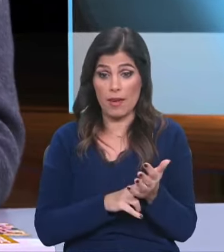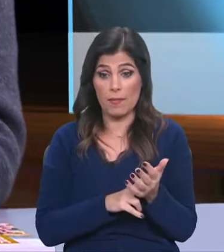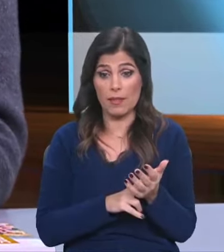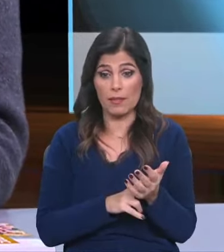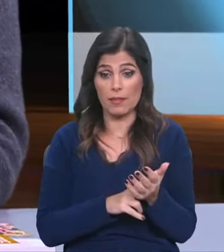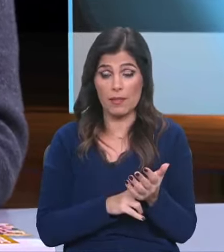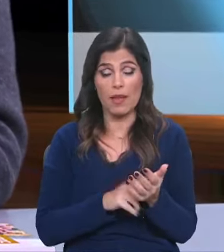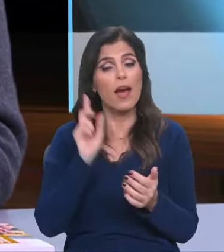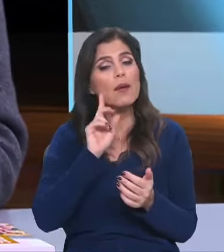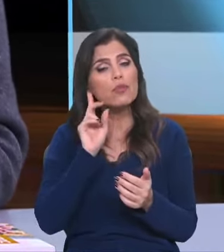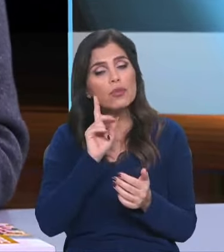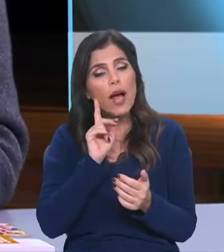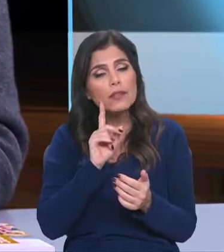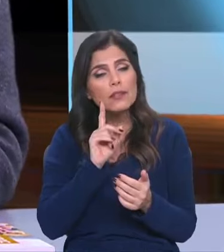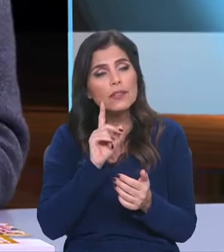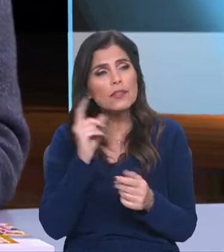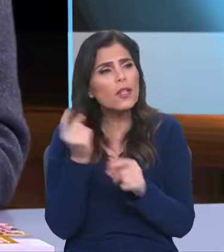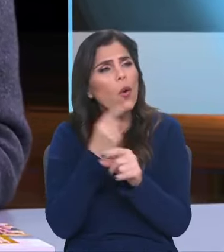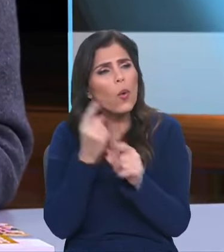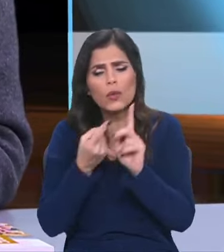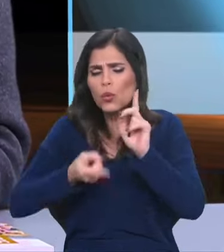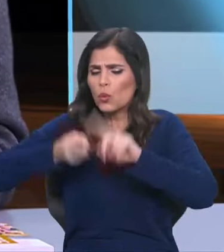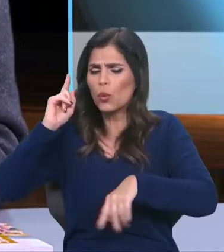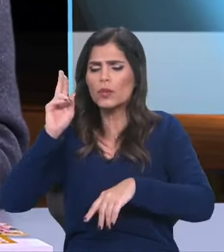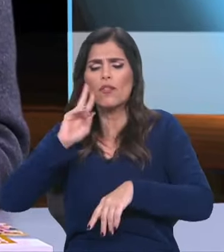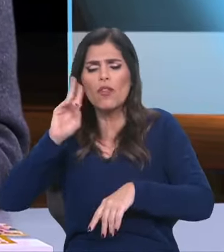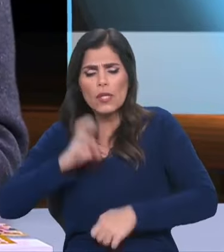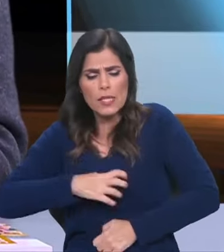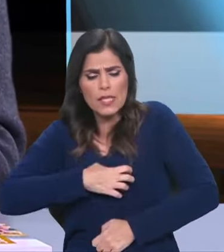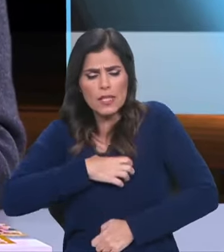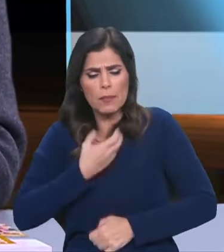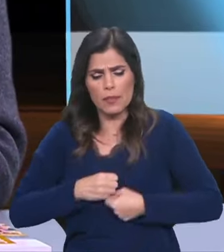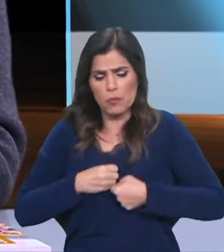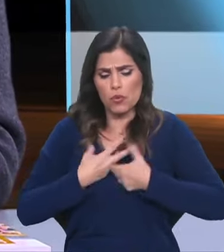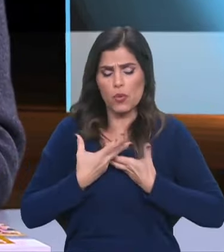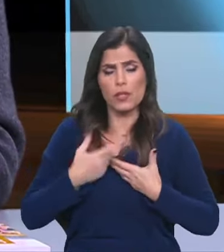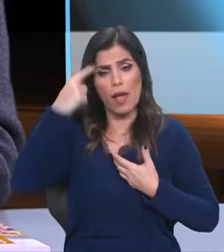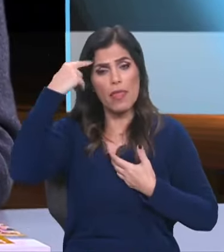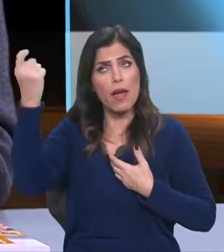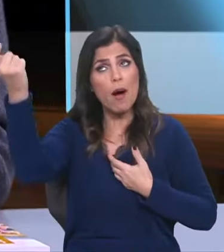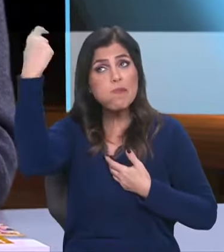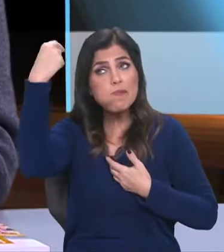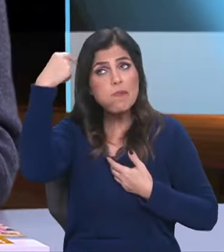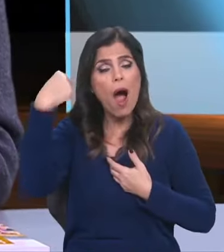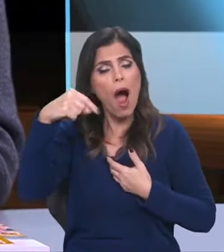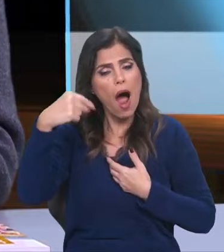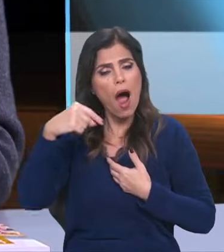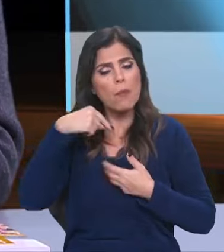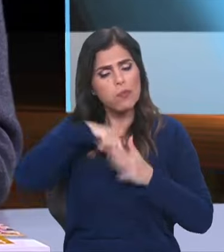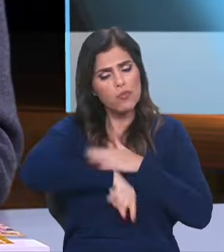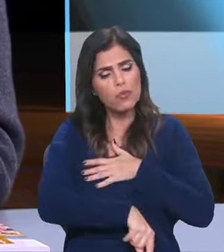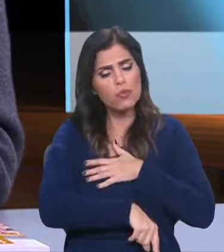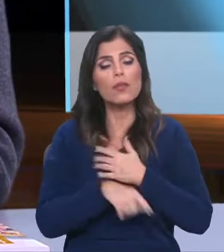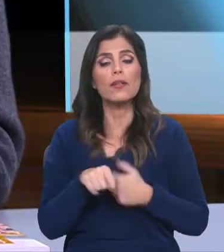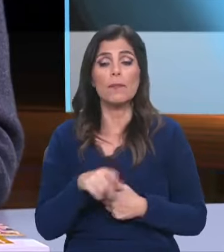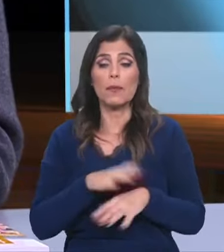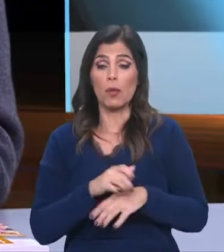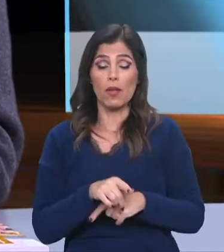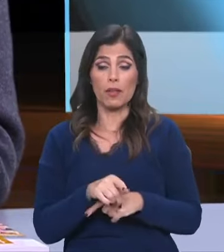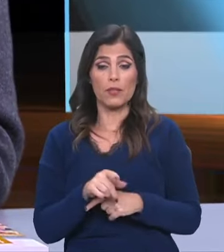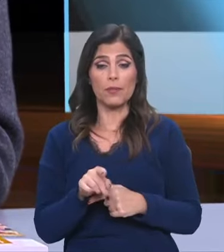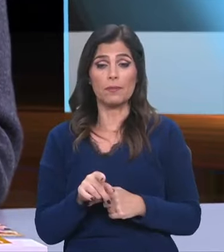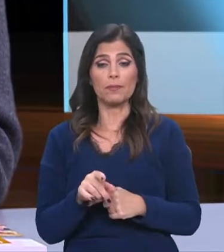são coisas. São valores, são sentimentos, são emoções, são as nossas convicções mais profundas. E é neste âmbito